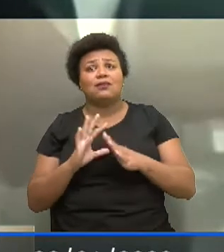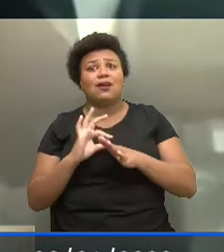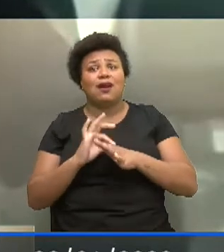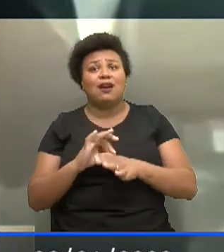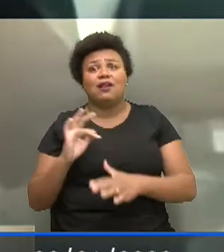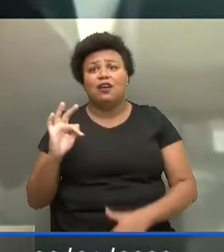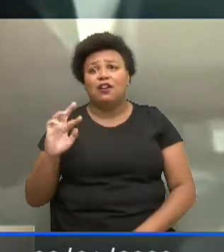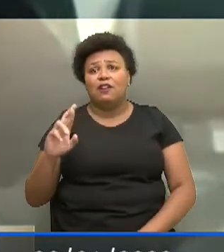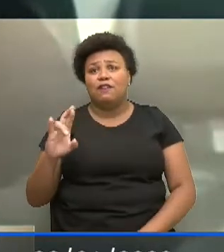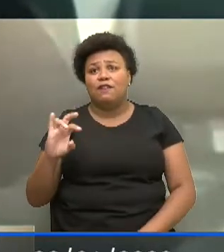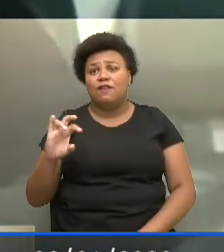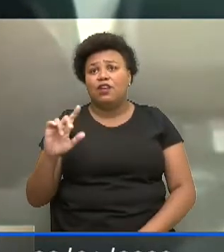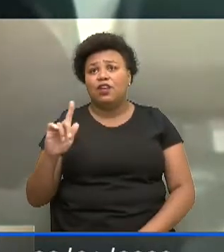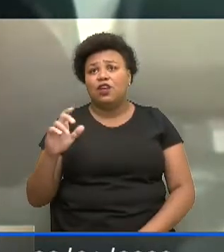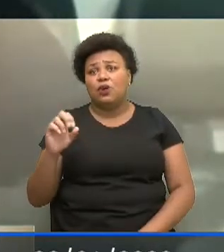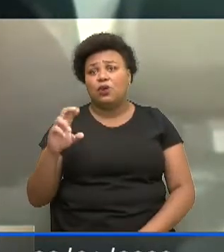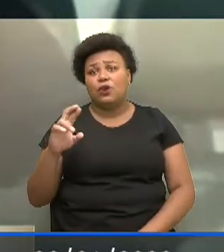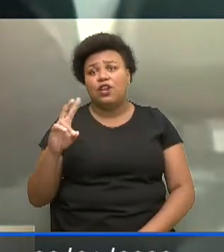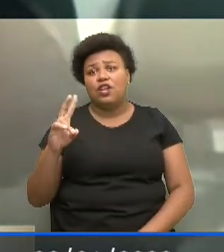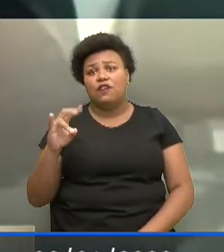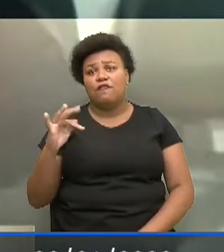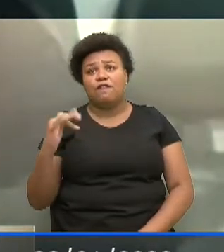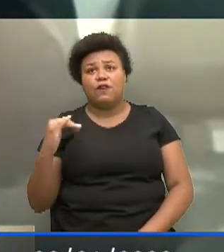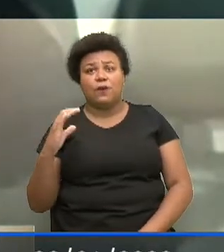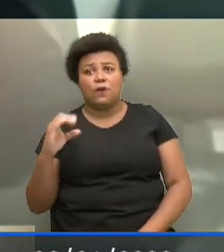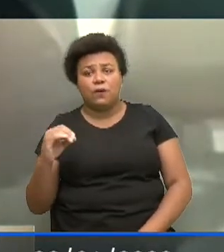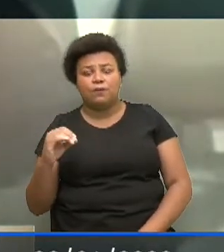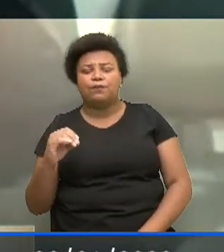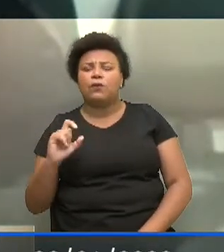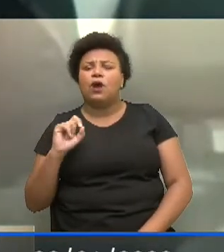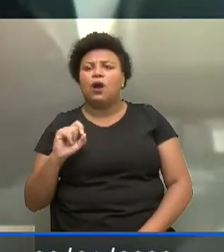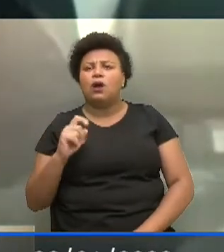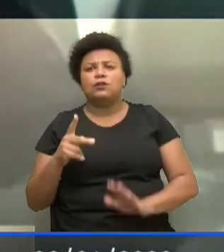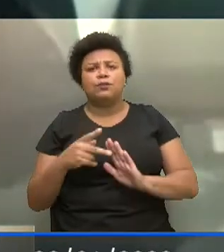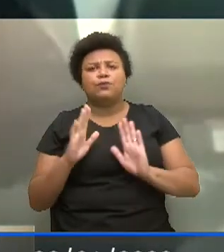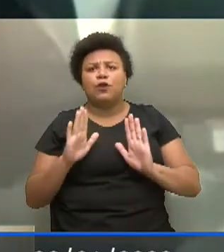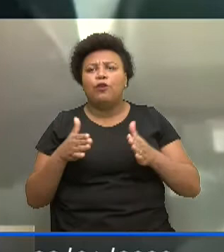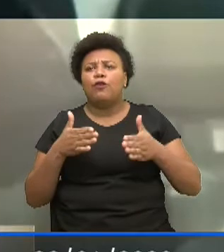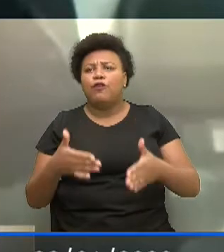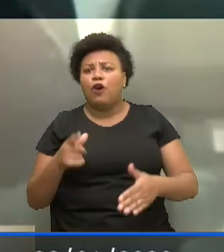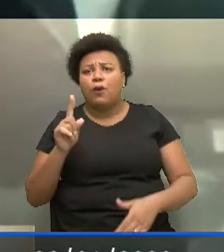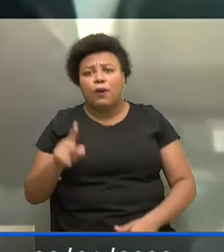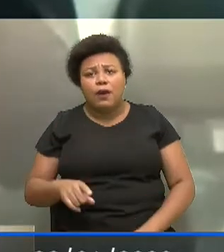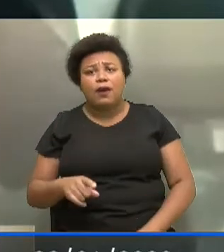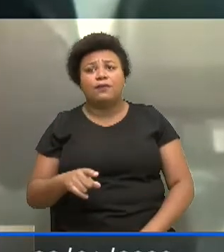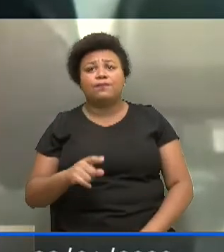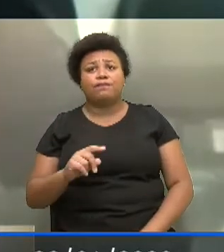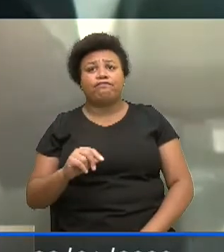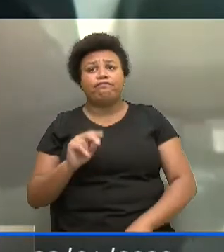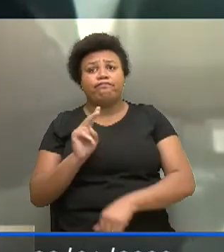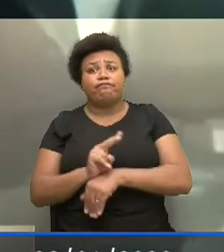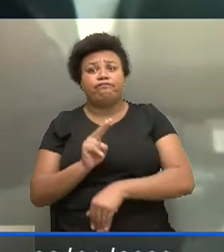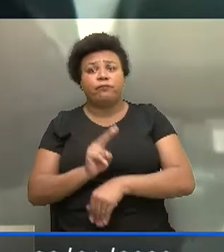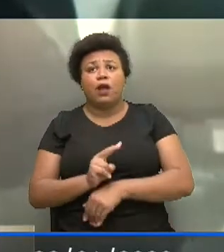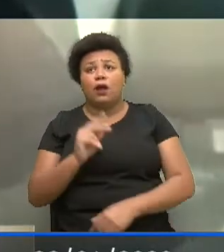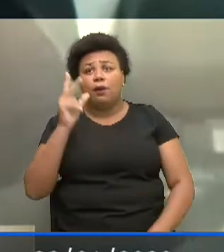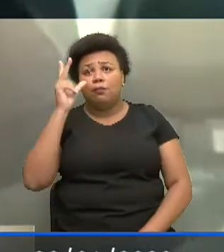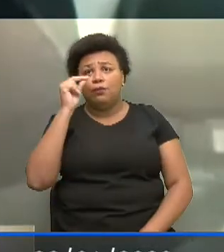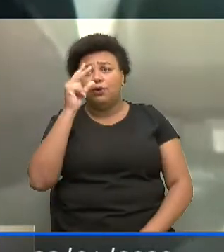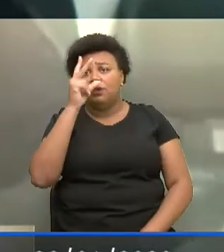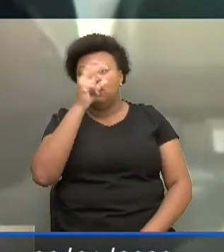A nossa nota, ela é direcionada à vigilância municipal para que, de